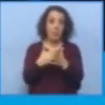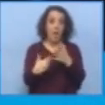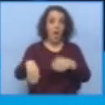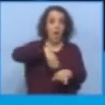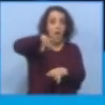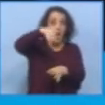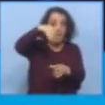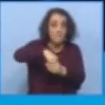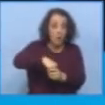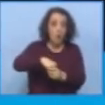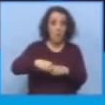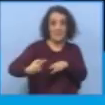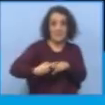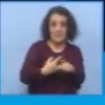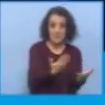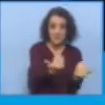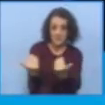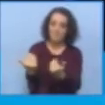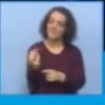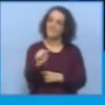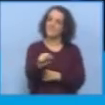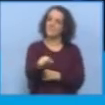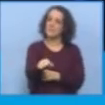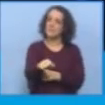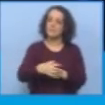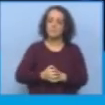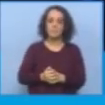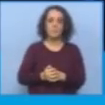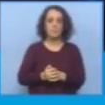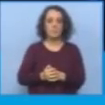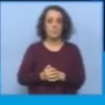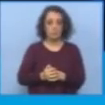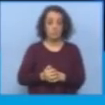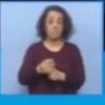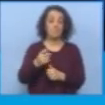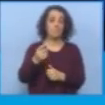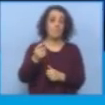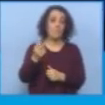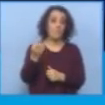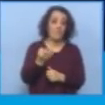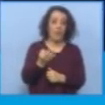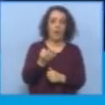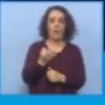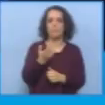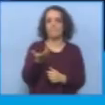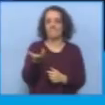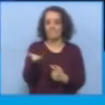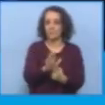isso sim. E até o facto de umas